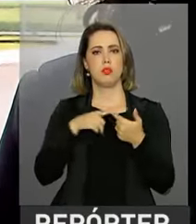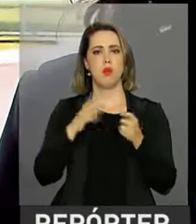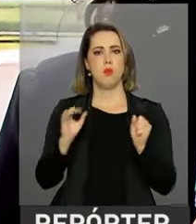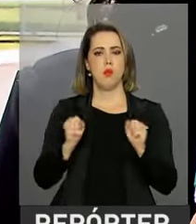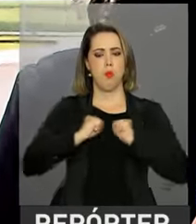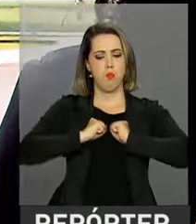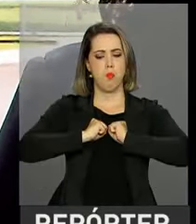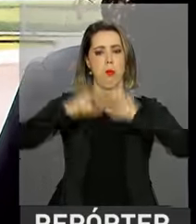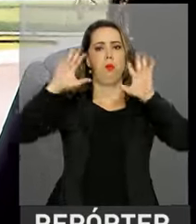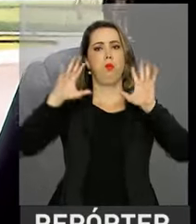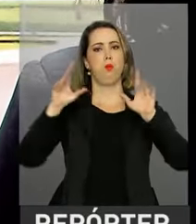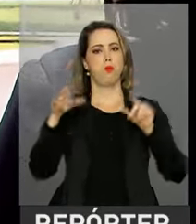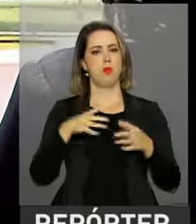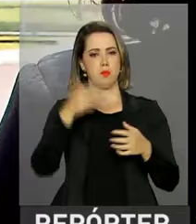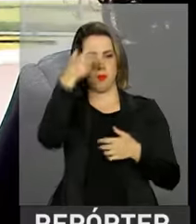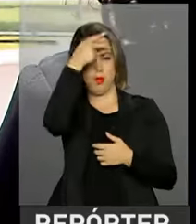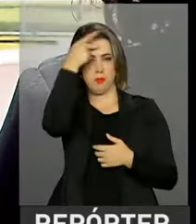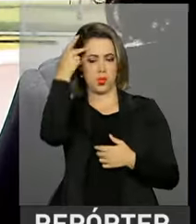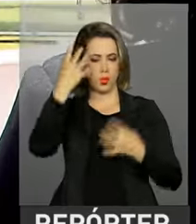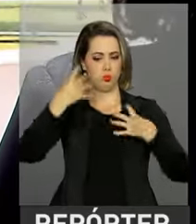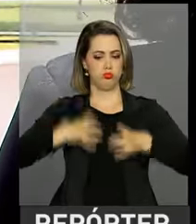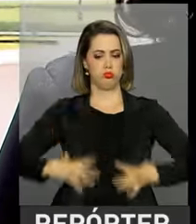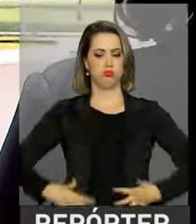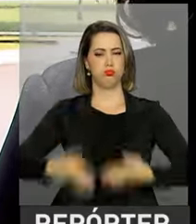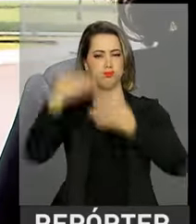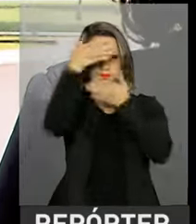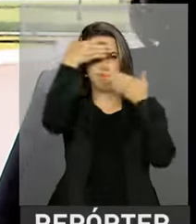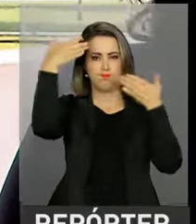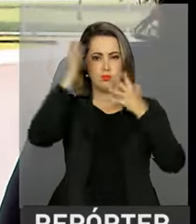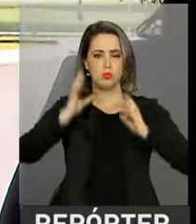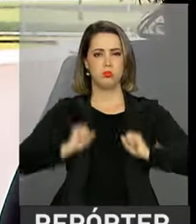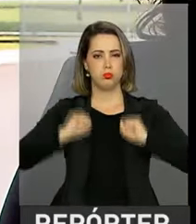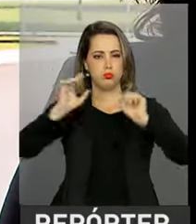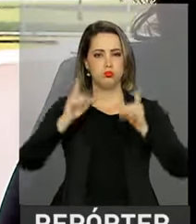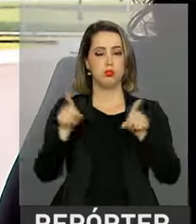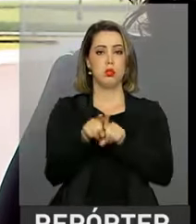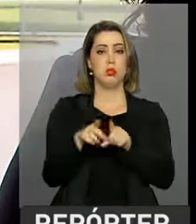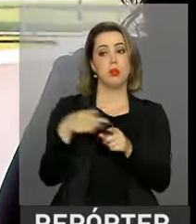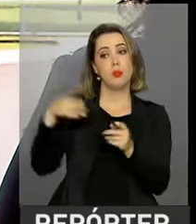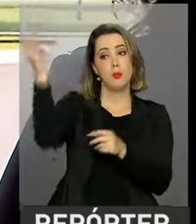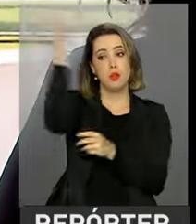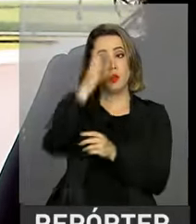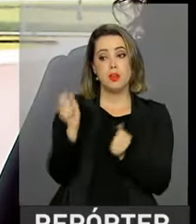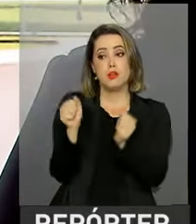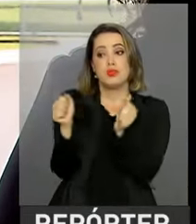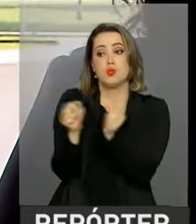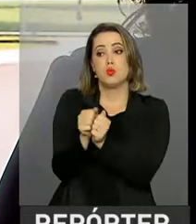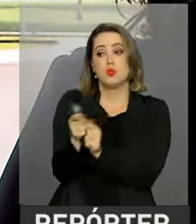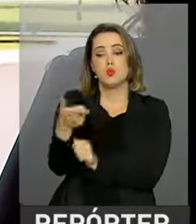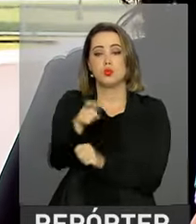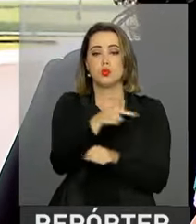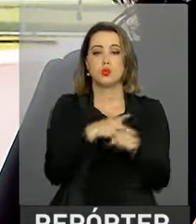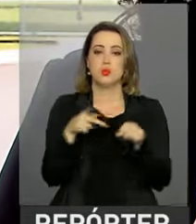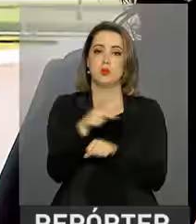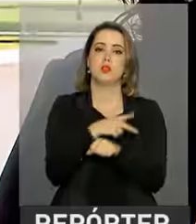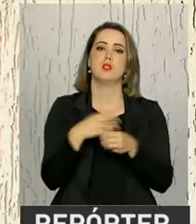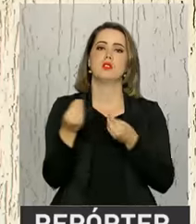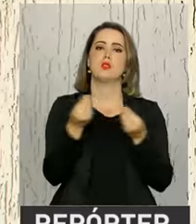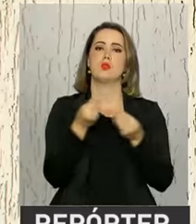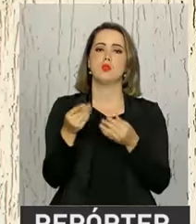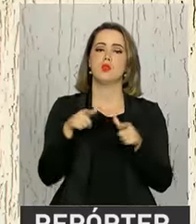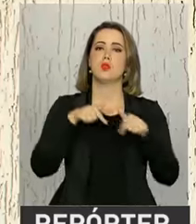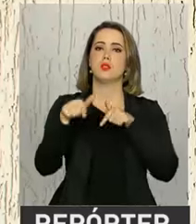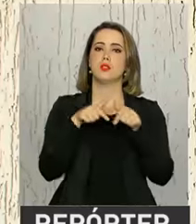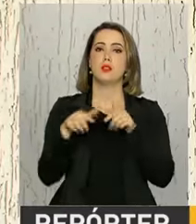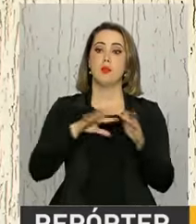organizado a estratégia vai tratar também da relação do país com outras nações e do papel que deve ocupar no mundo a